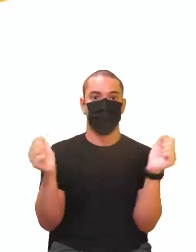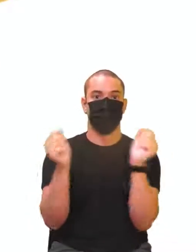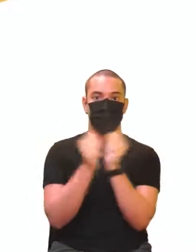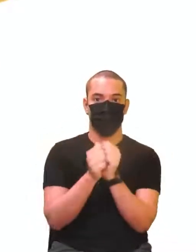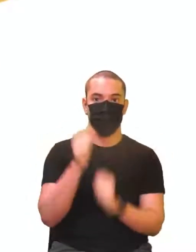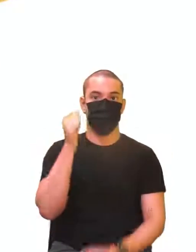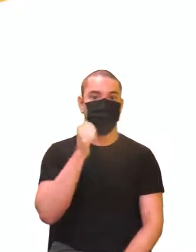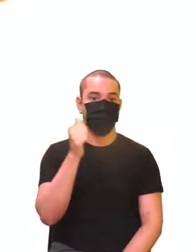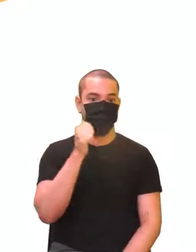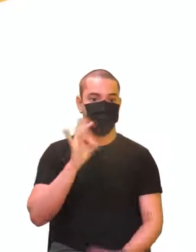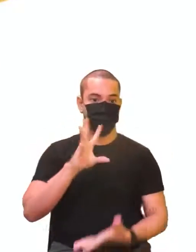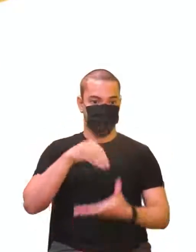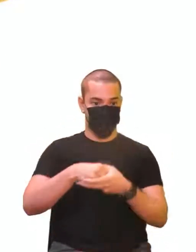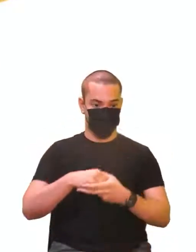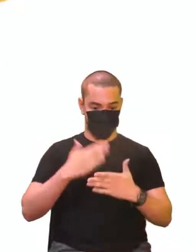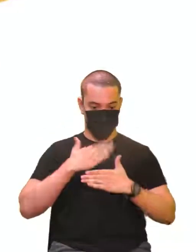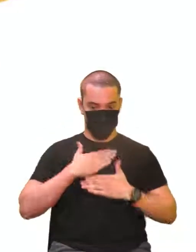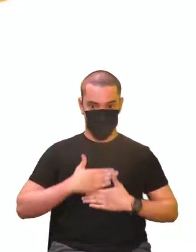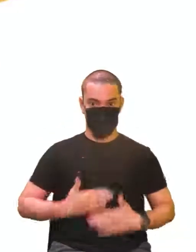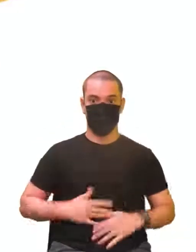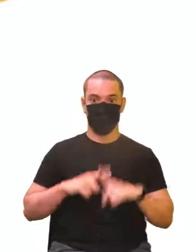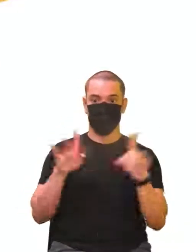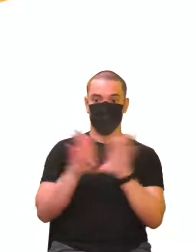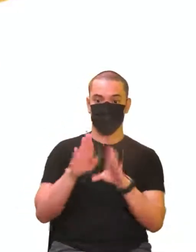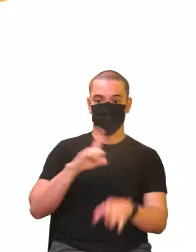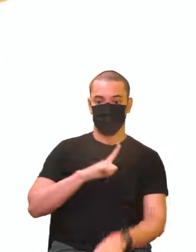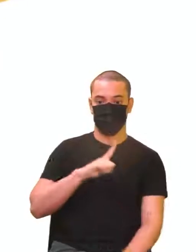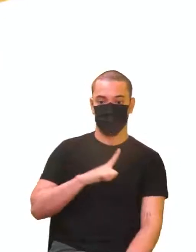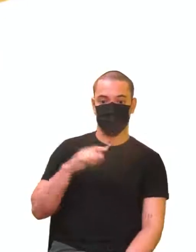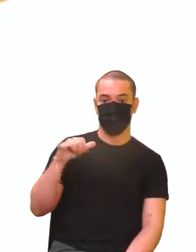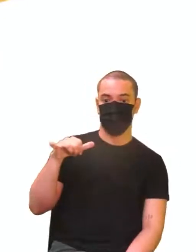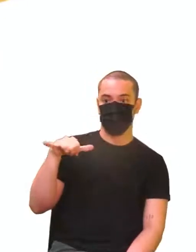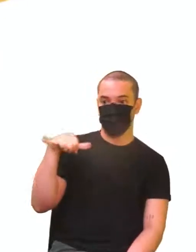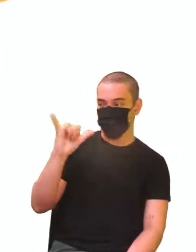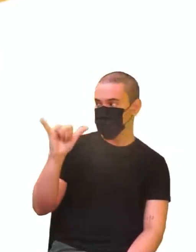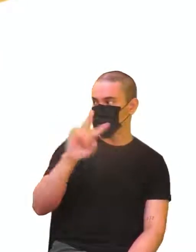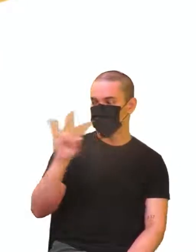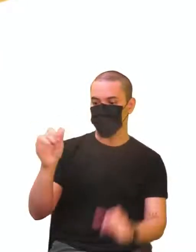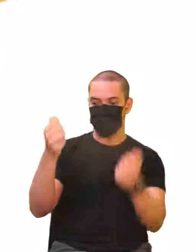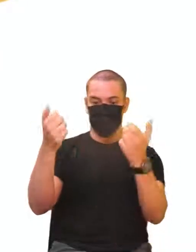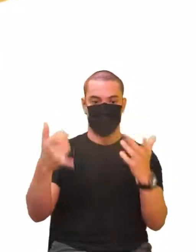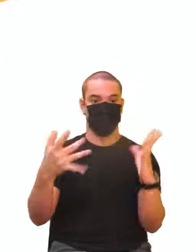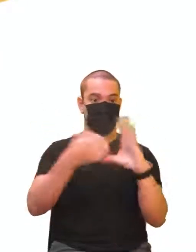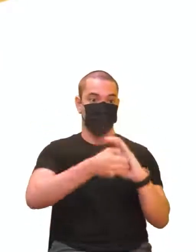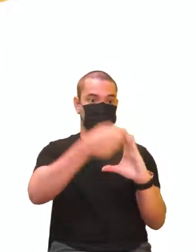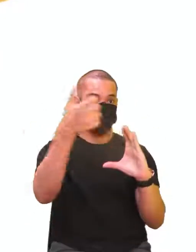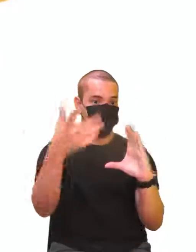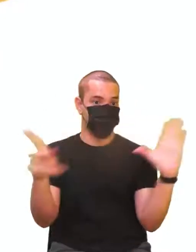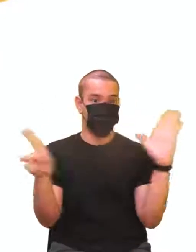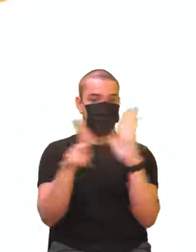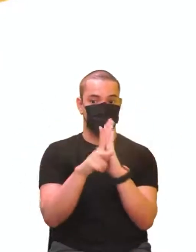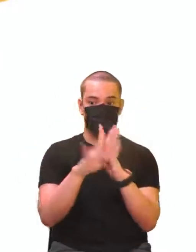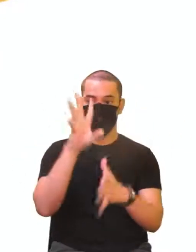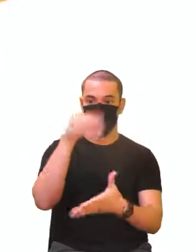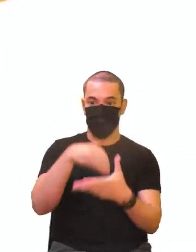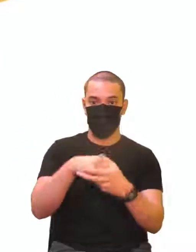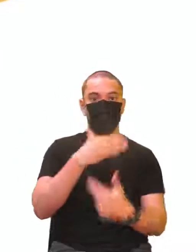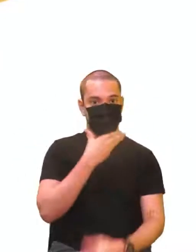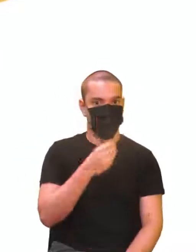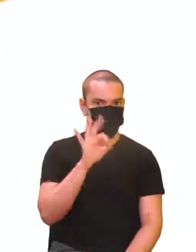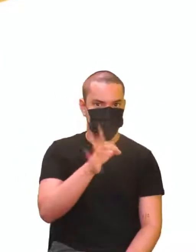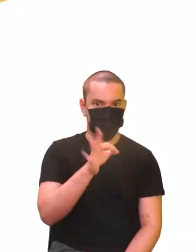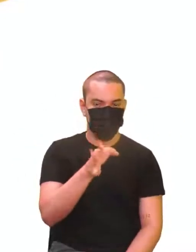porção feminina no meu organismo, mas eu tenho o Y que vai definir as características reprodutivas